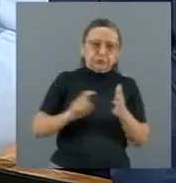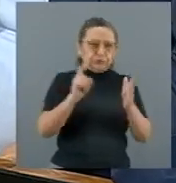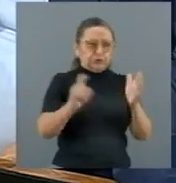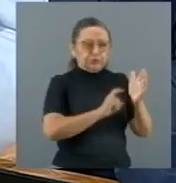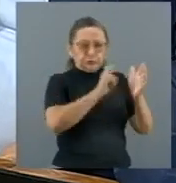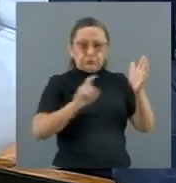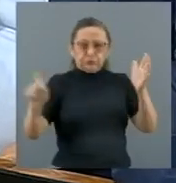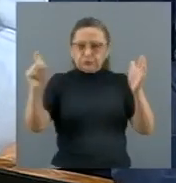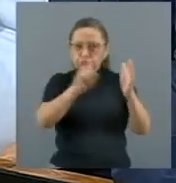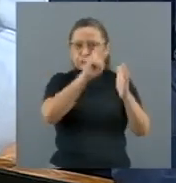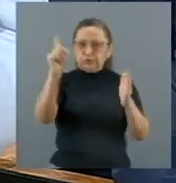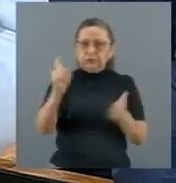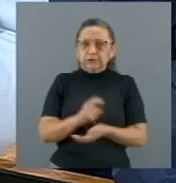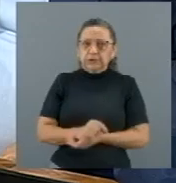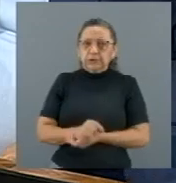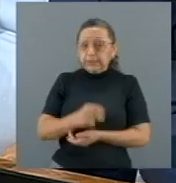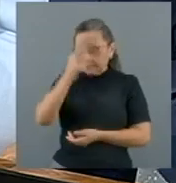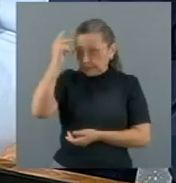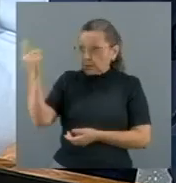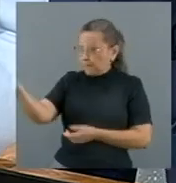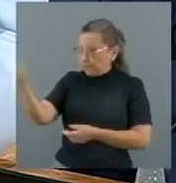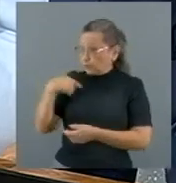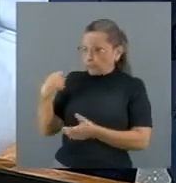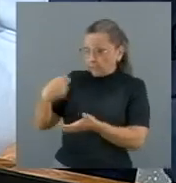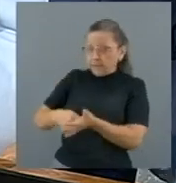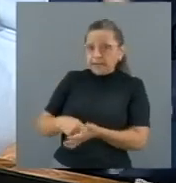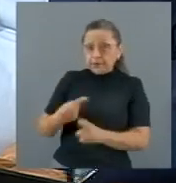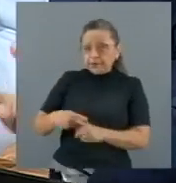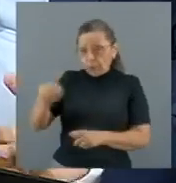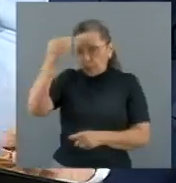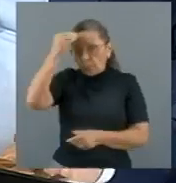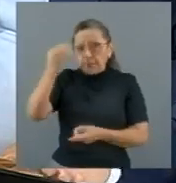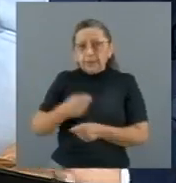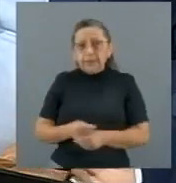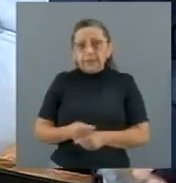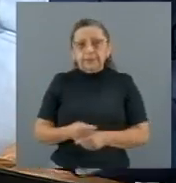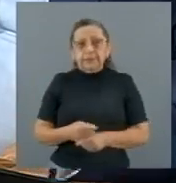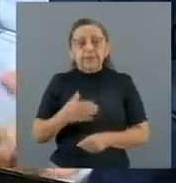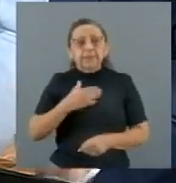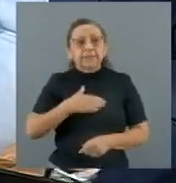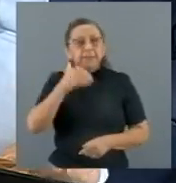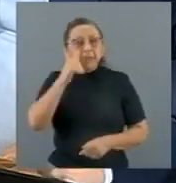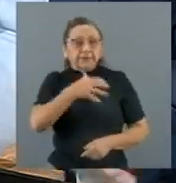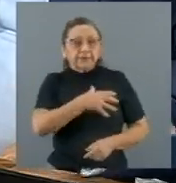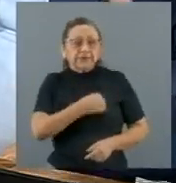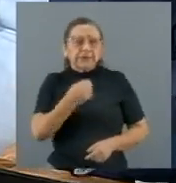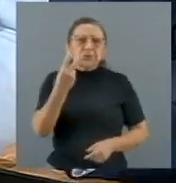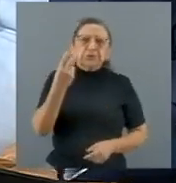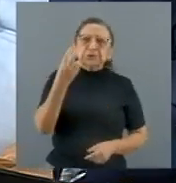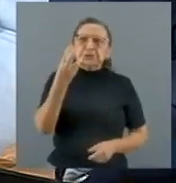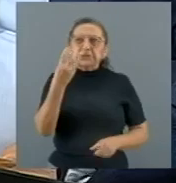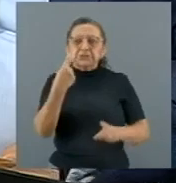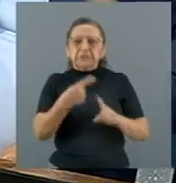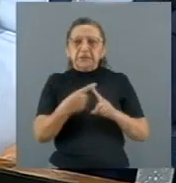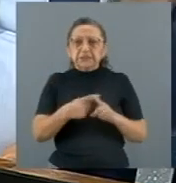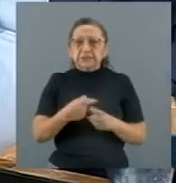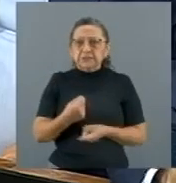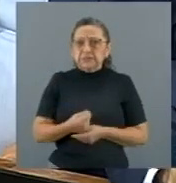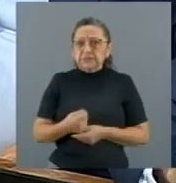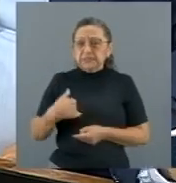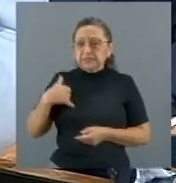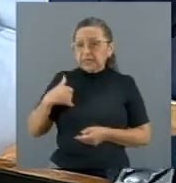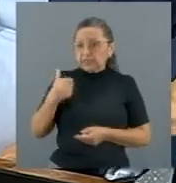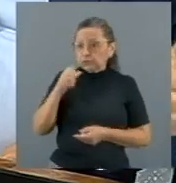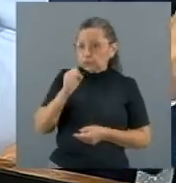que pagar, você foi o culpado da pichação. Né? Eu tive a minha filha, em 2 ou 3 momentos, de 8 ou 10 anos, sitiada